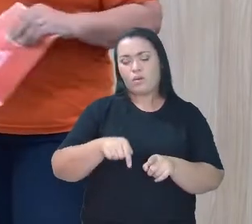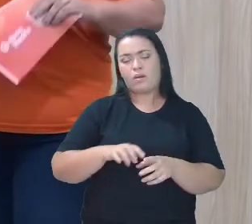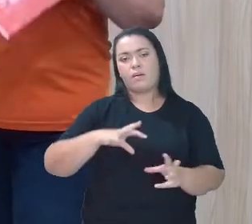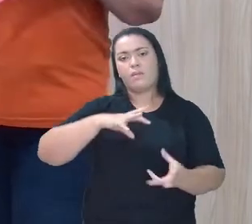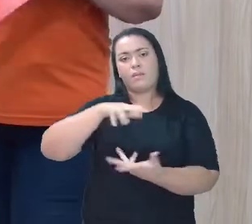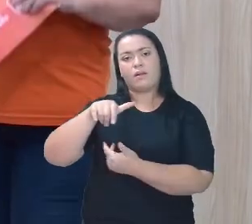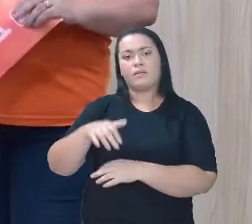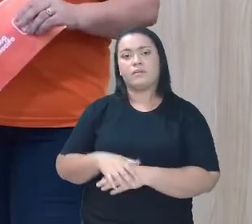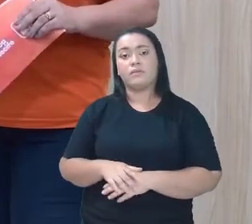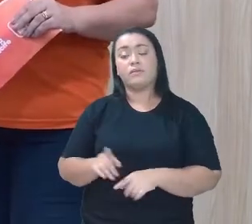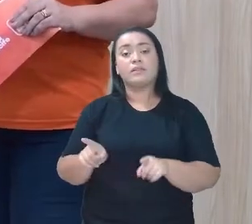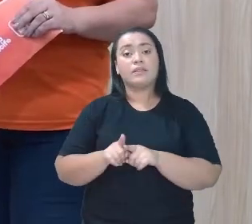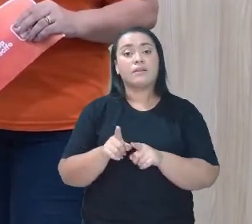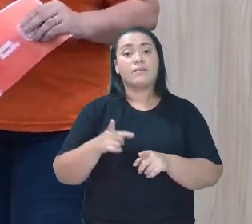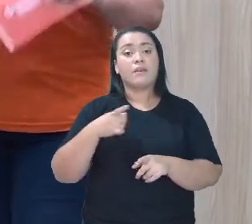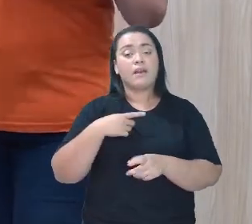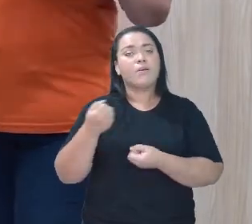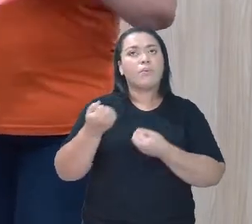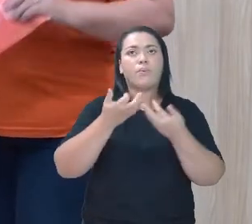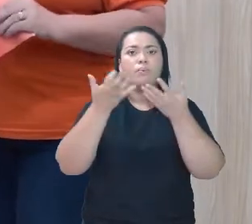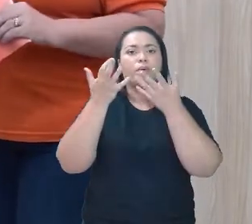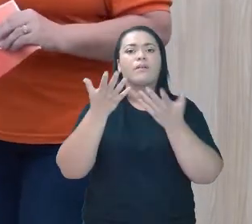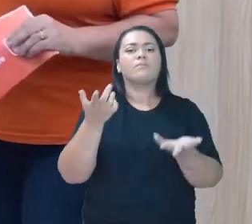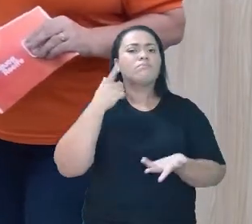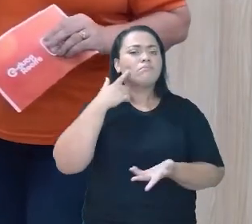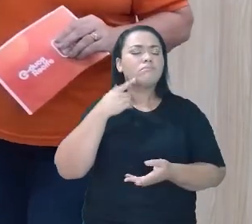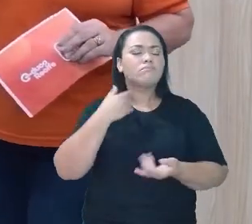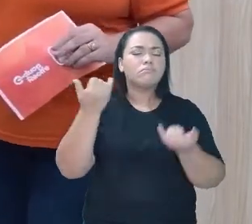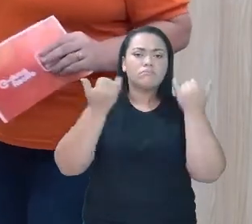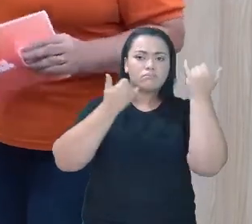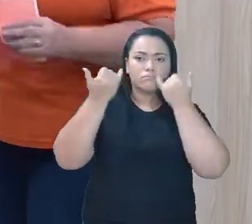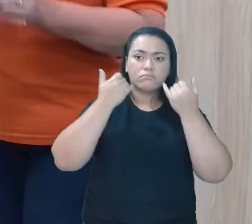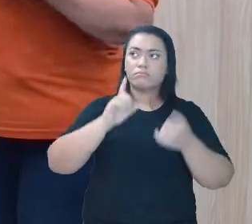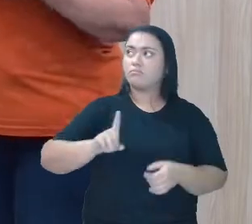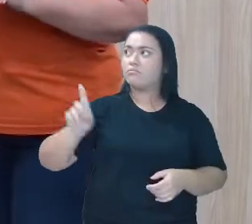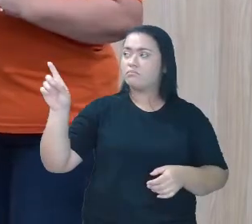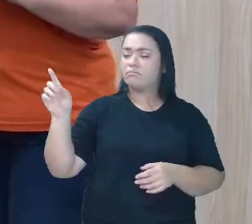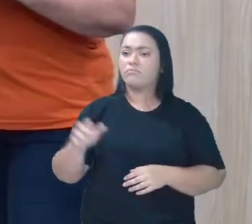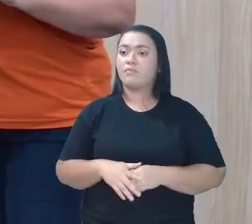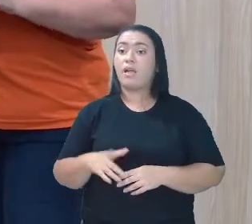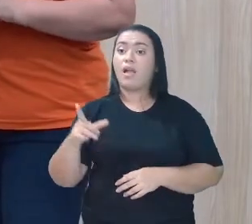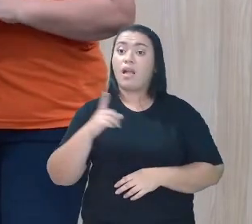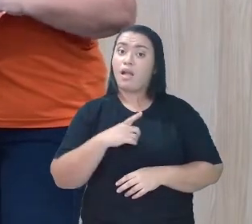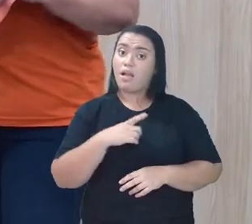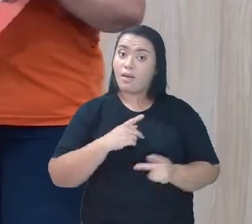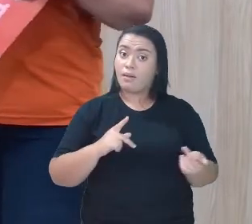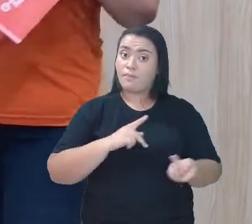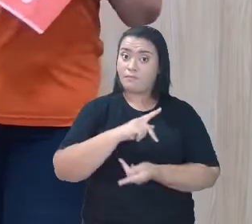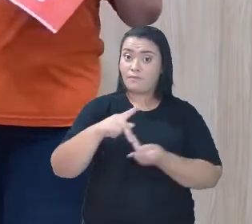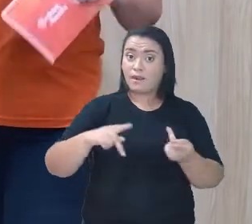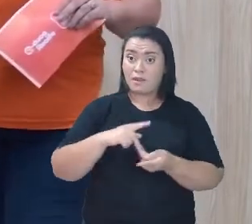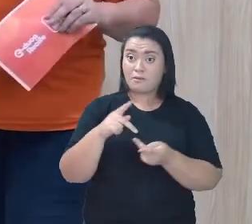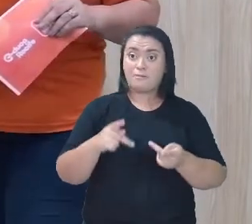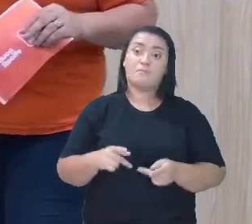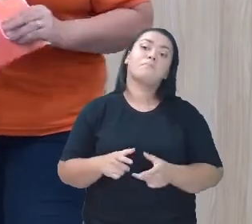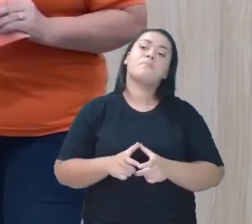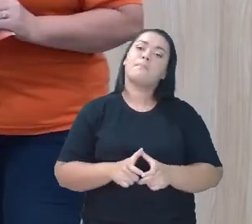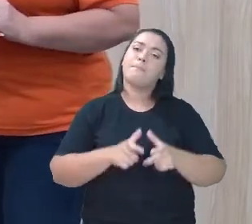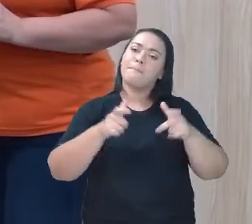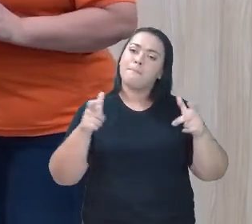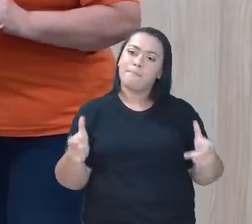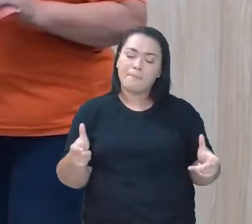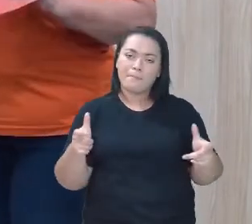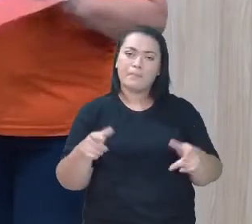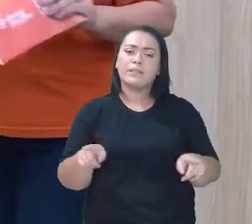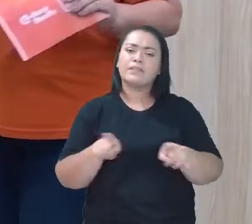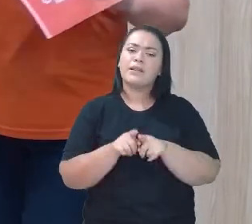planeta também que são gasosos? Olha o que eu trouxe como informação. Existem planetas de maior densidade,